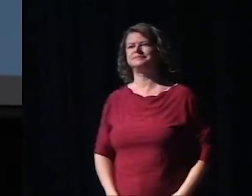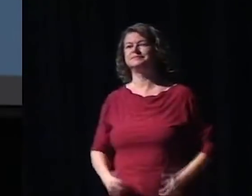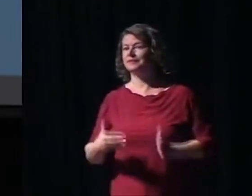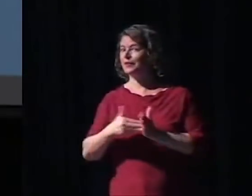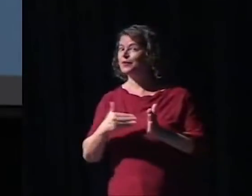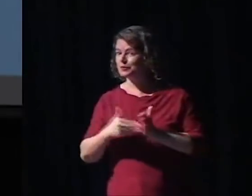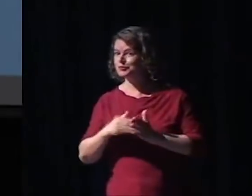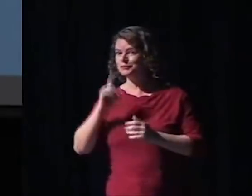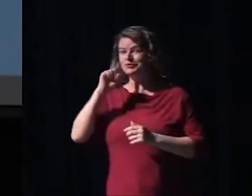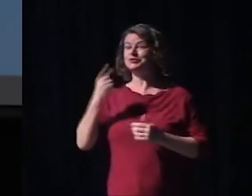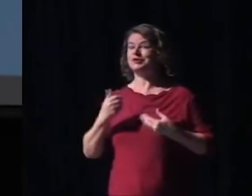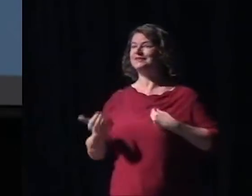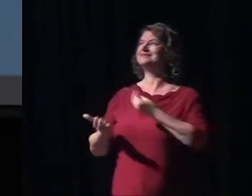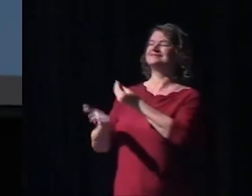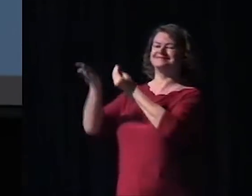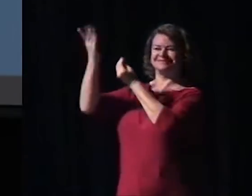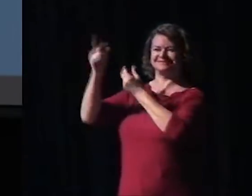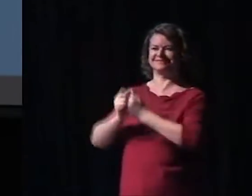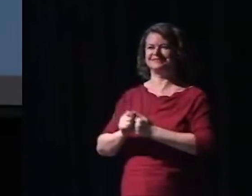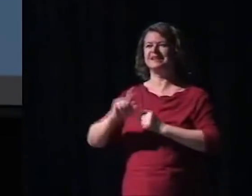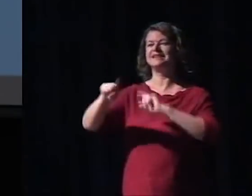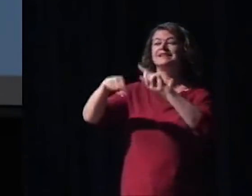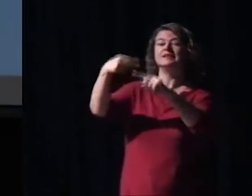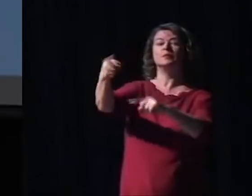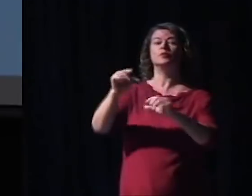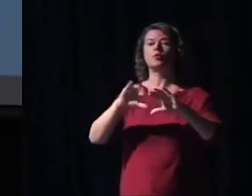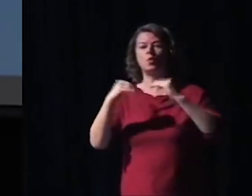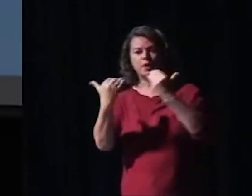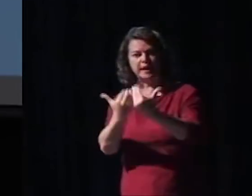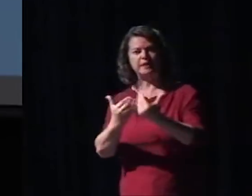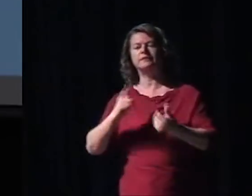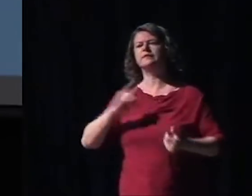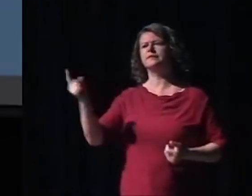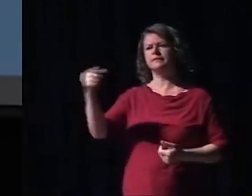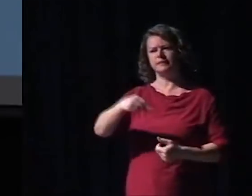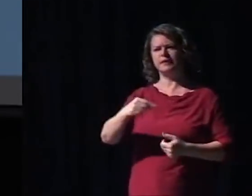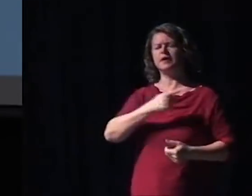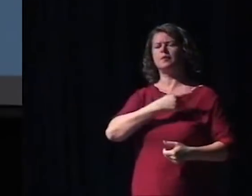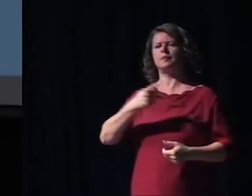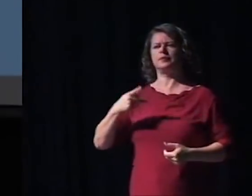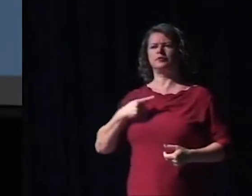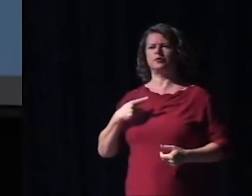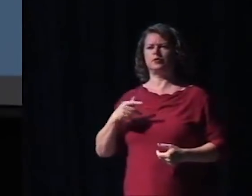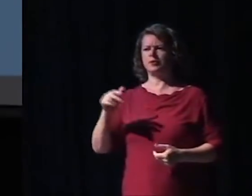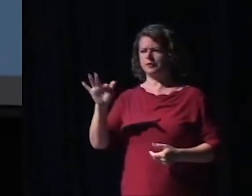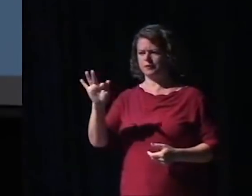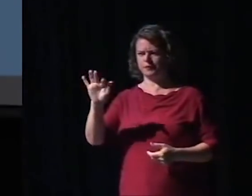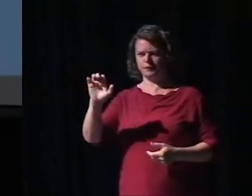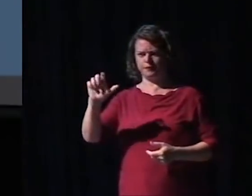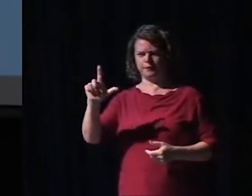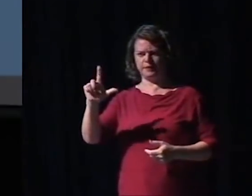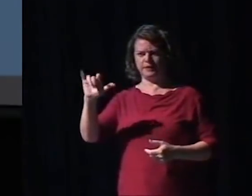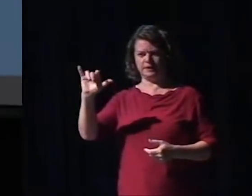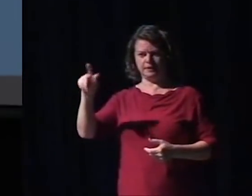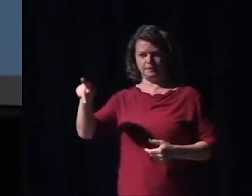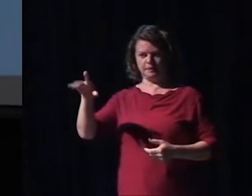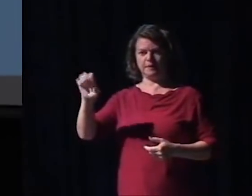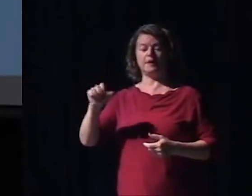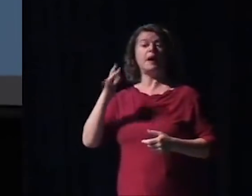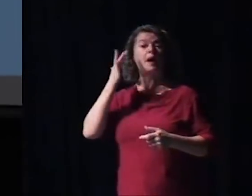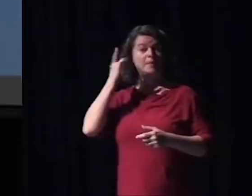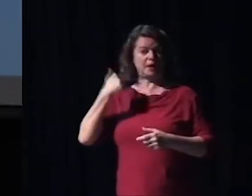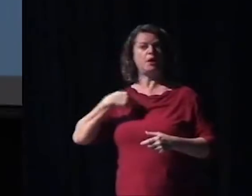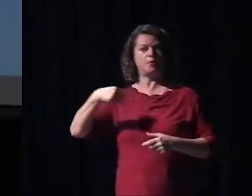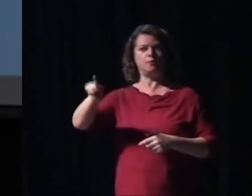para falar sobre multiplicação, como eles, numa igreja na Barra da Tijuca. Amanhã eu prego lá, inclusive, na Atitude da Barra.